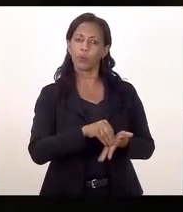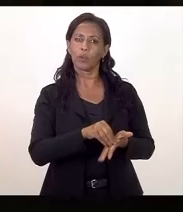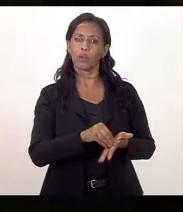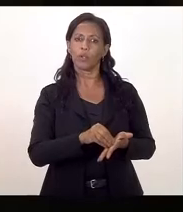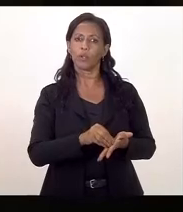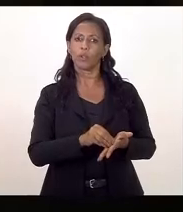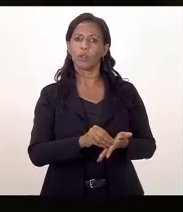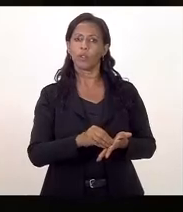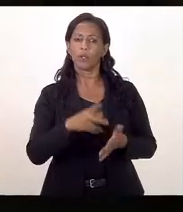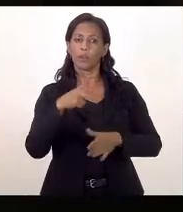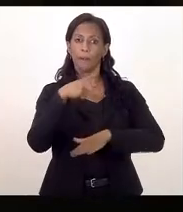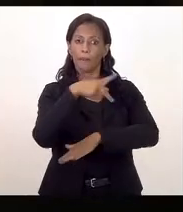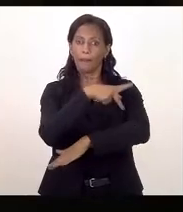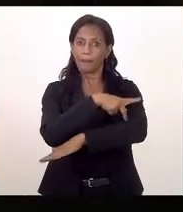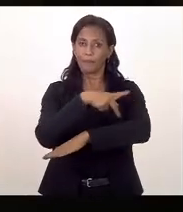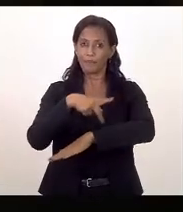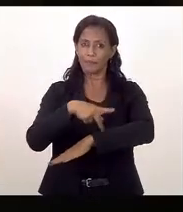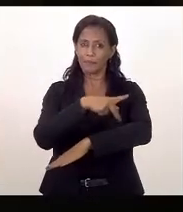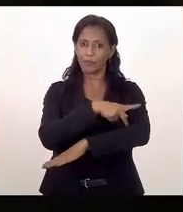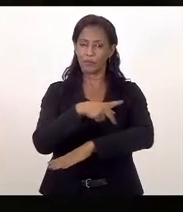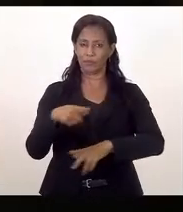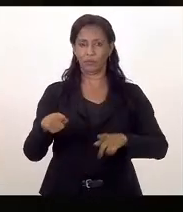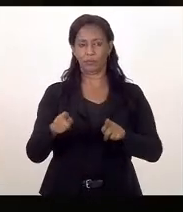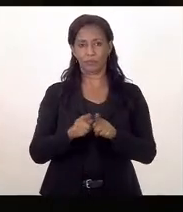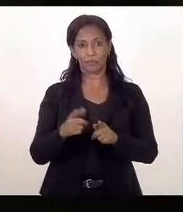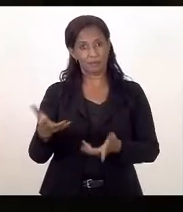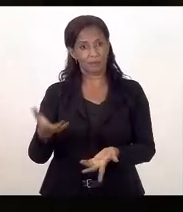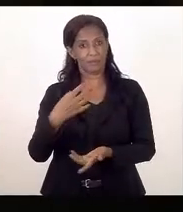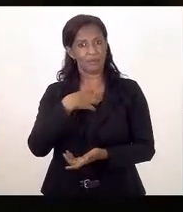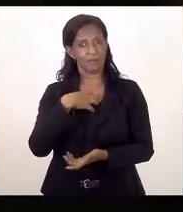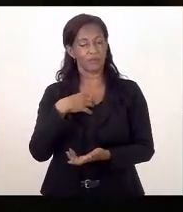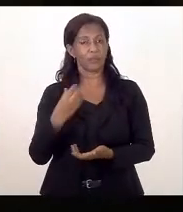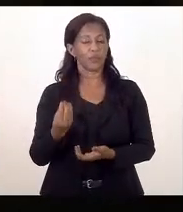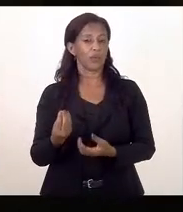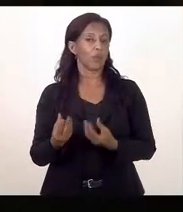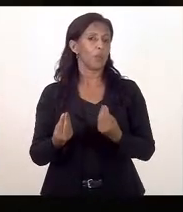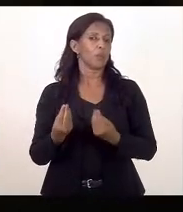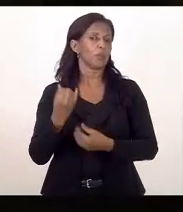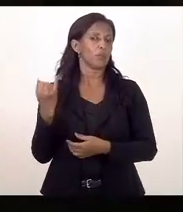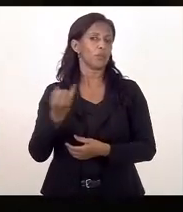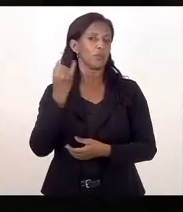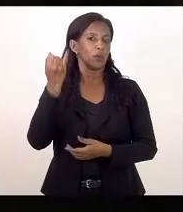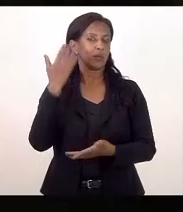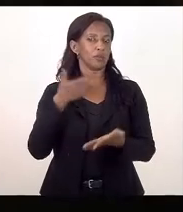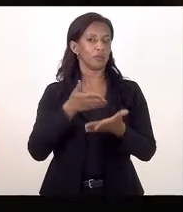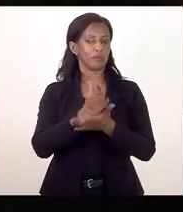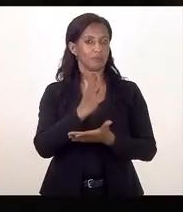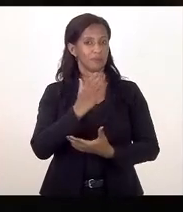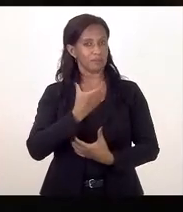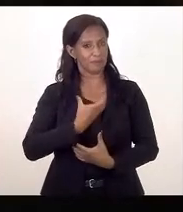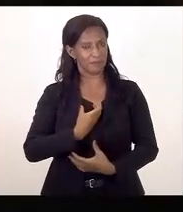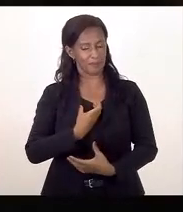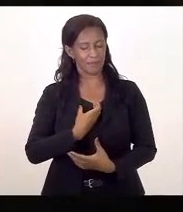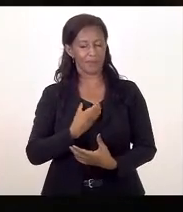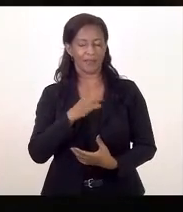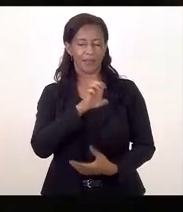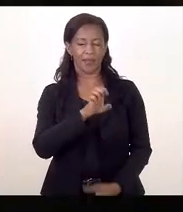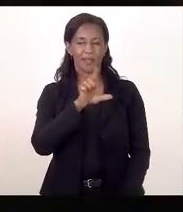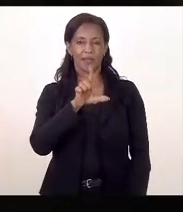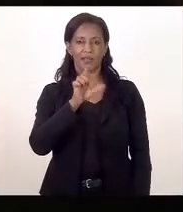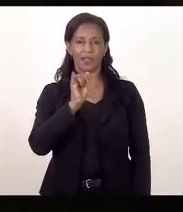processos pedagógicos. Então, nesse sentido, foi muito importante aprovar essa medalha. Eliana